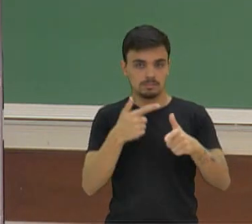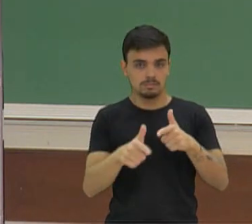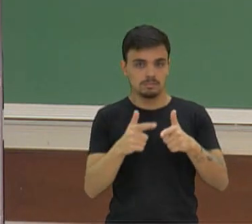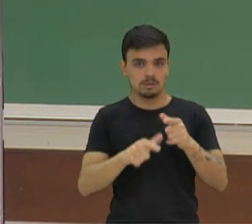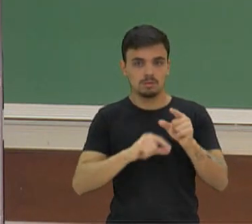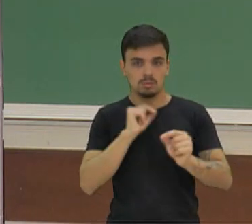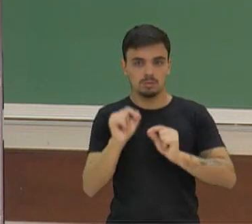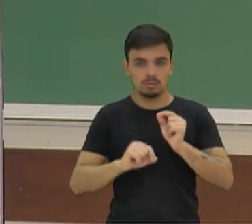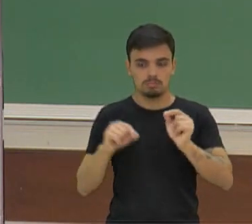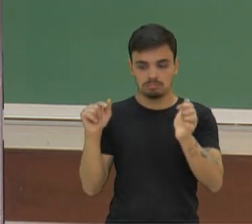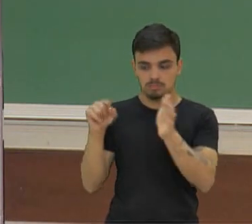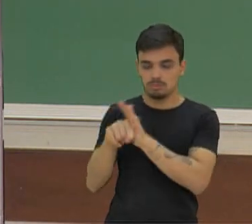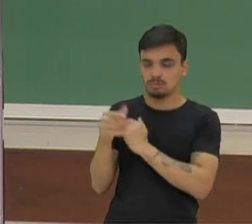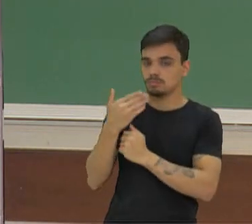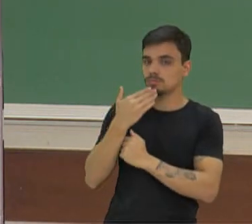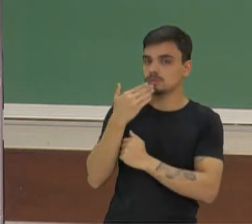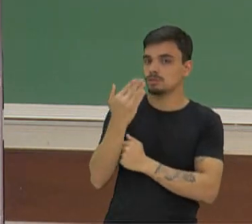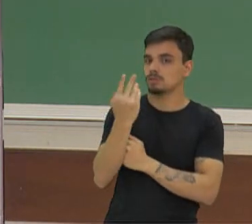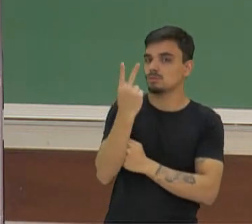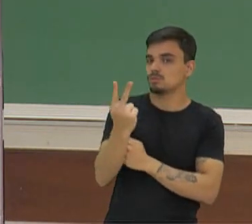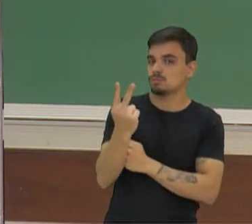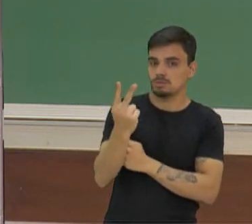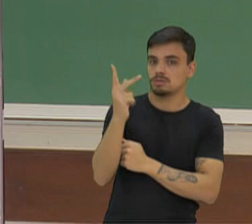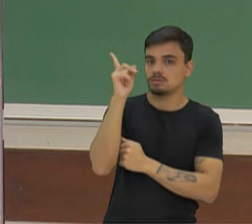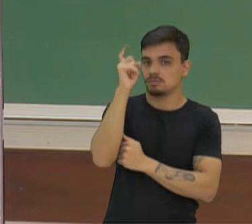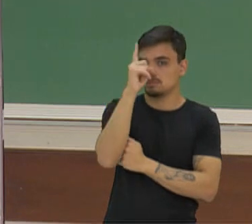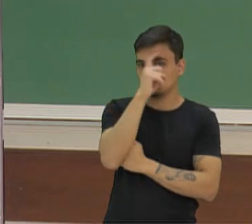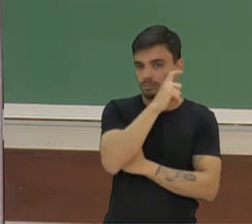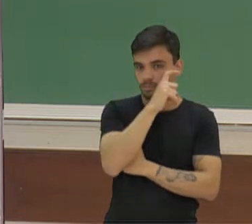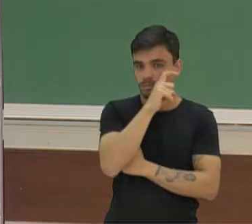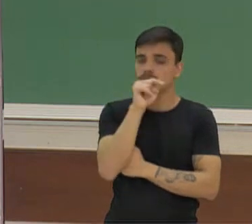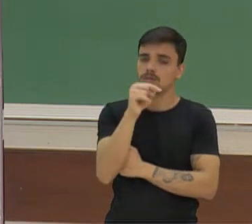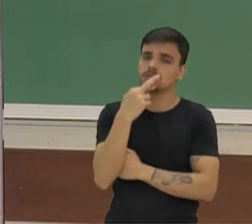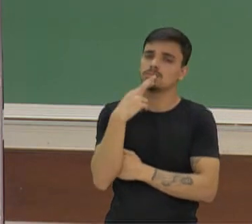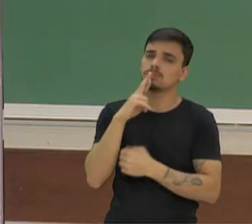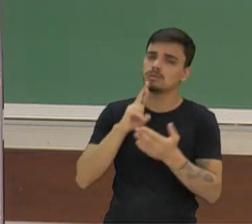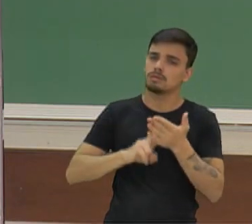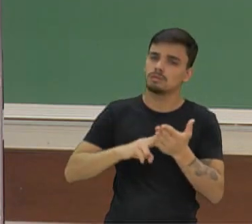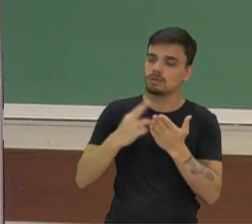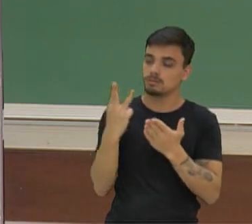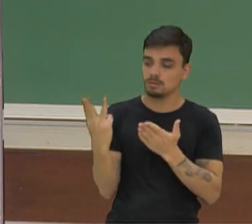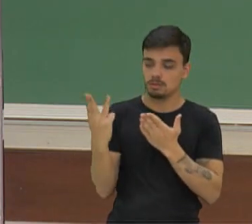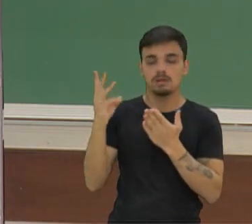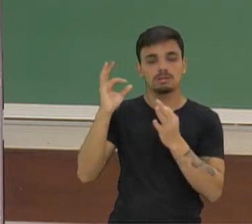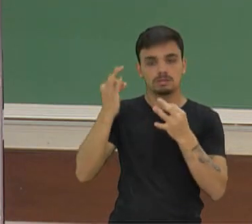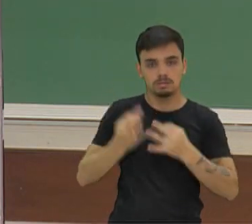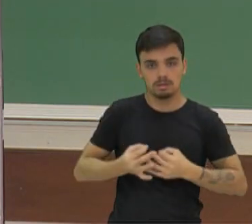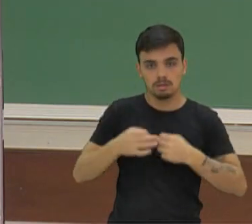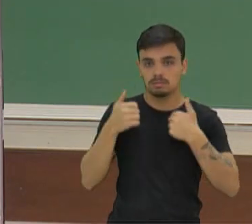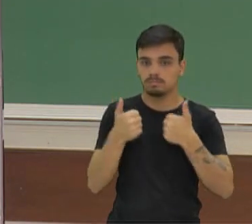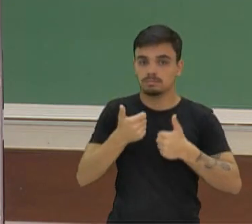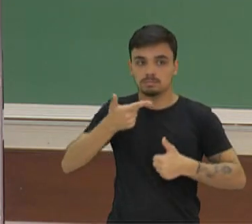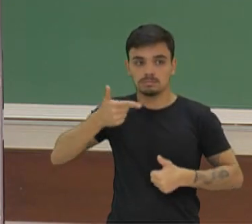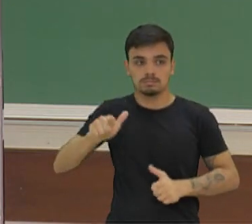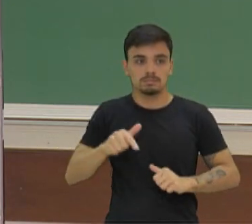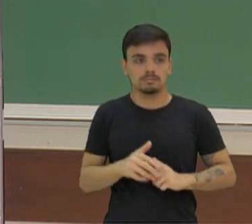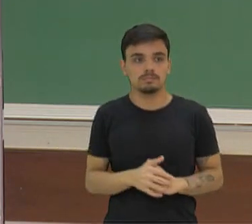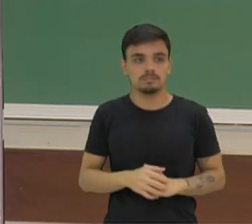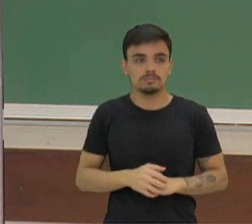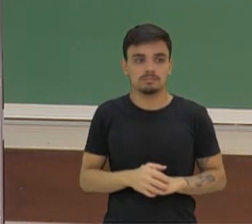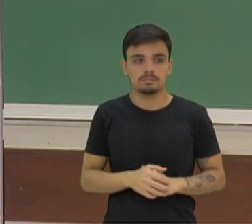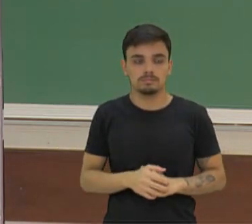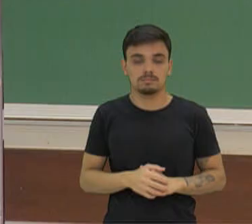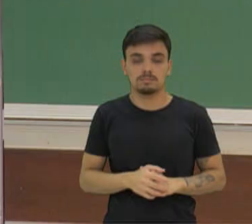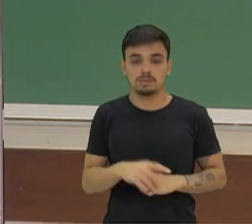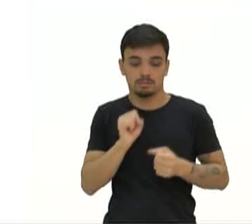questão pedia 2 dificuldades. Tranquilo? Então, você respondeu 2 dentre essas 3, está correta. Próxima.